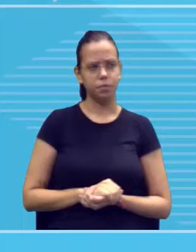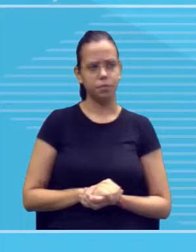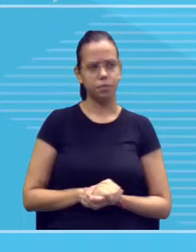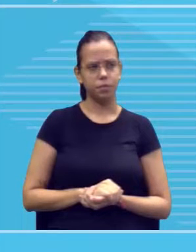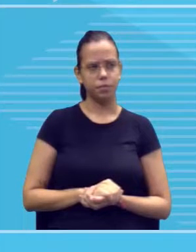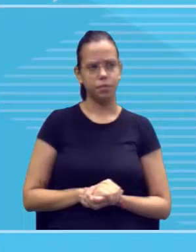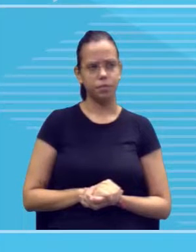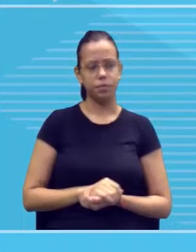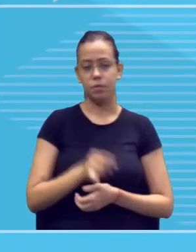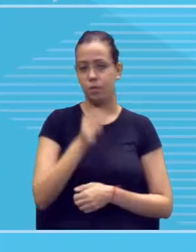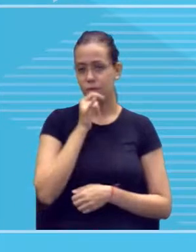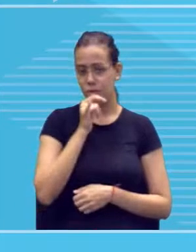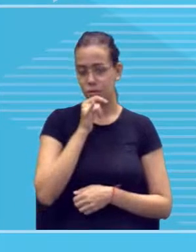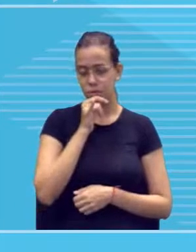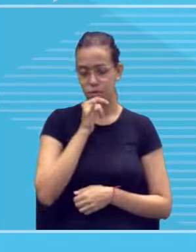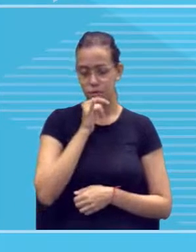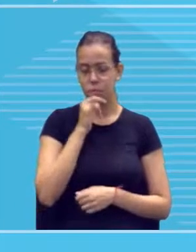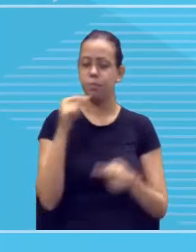Teresina